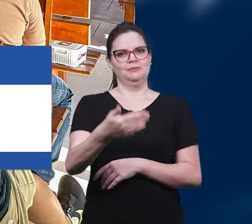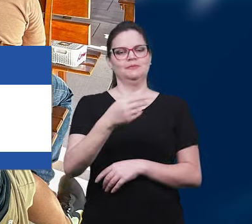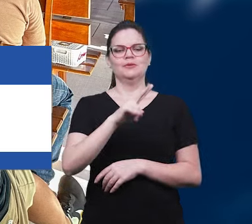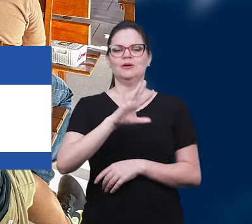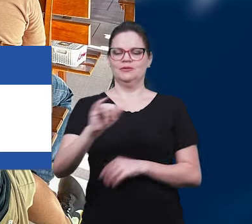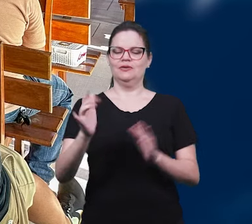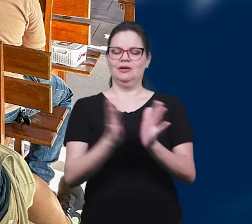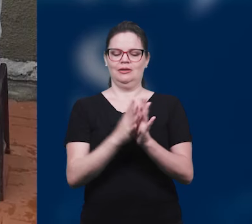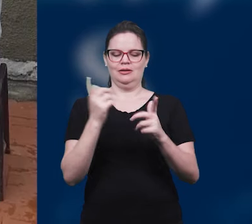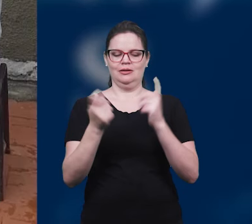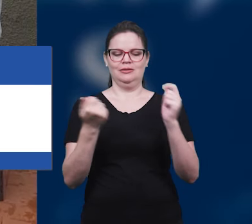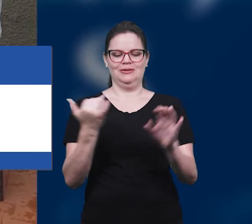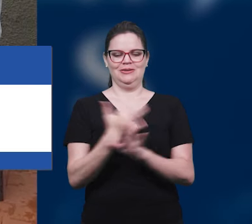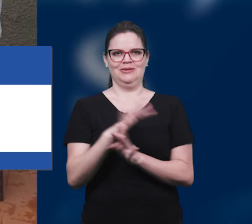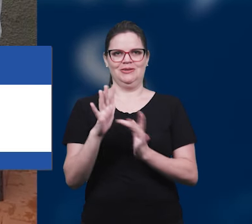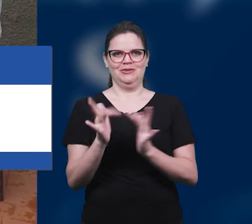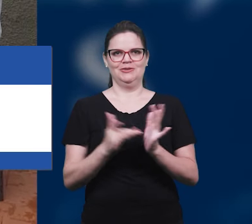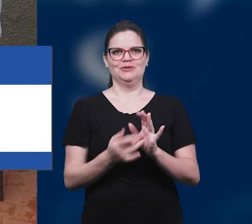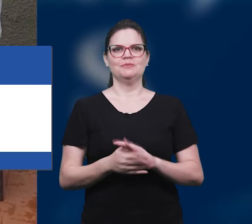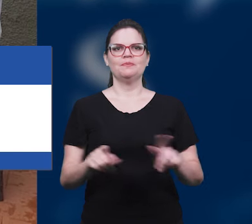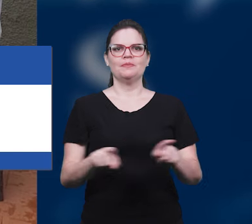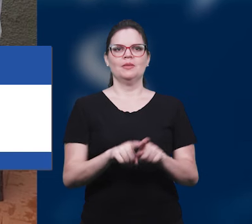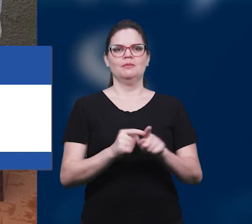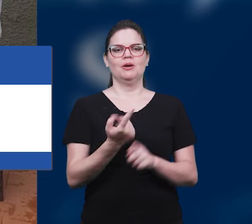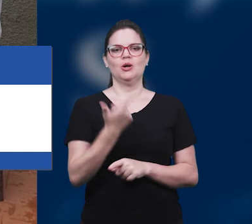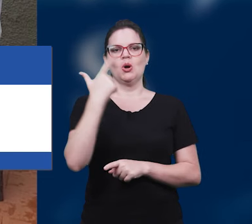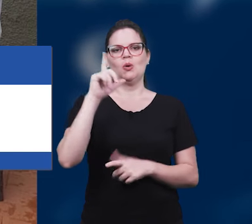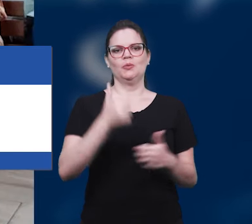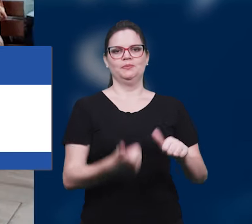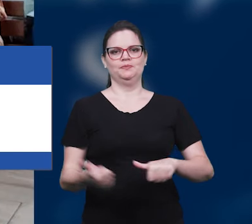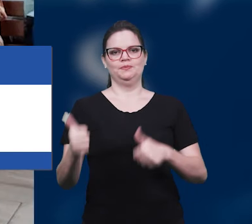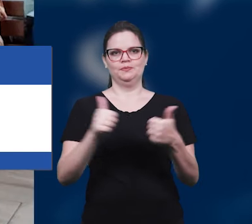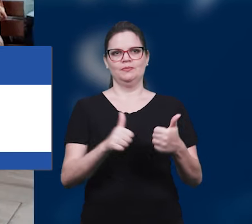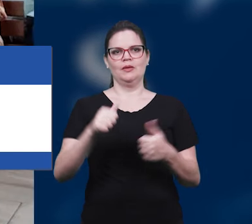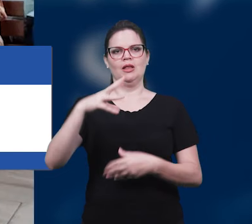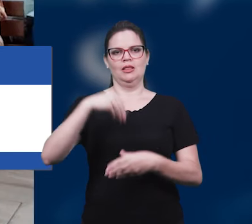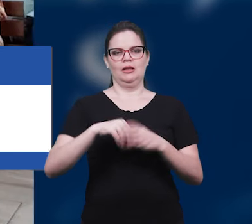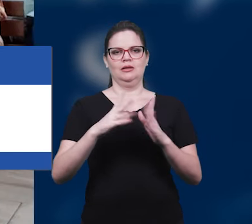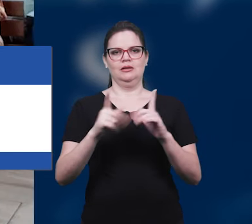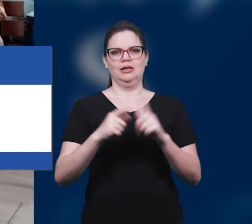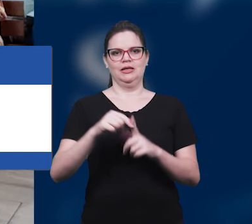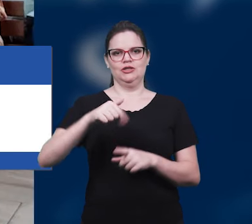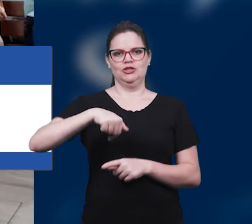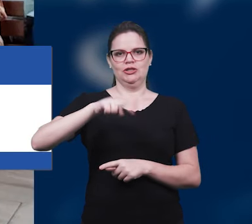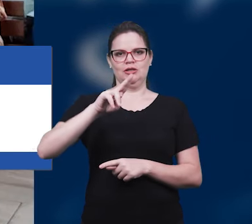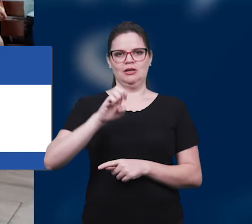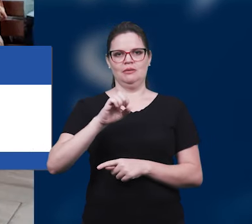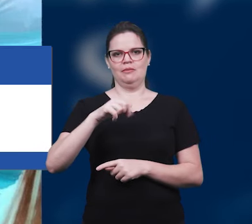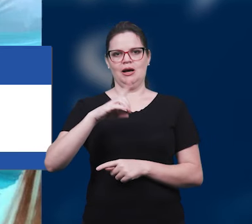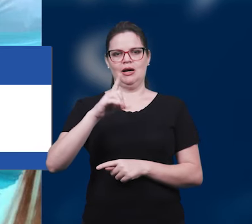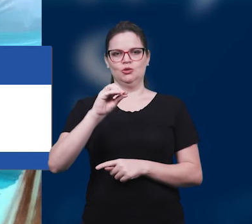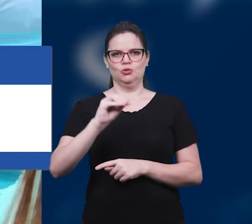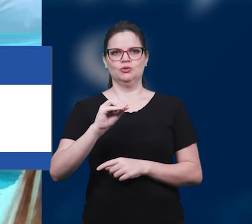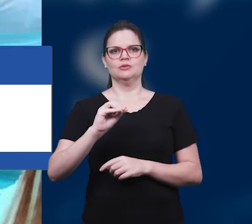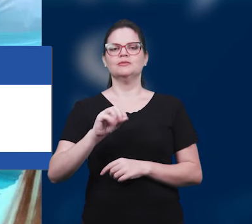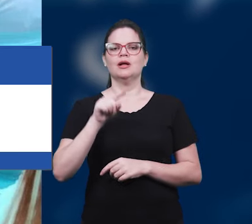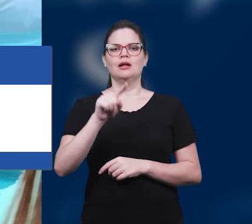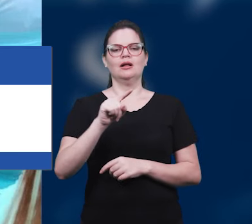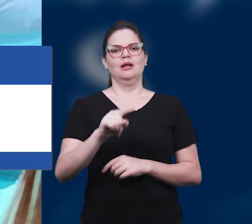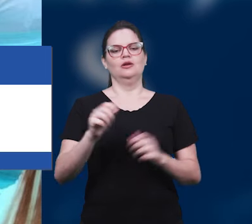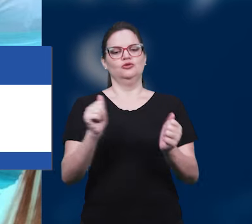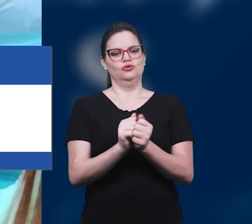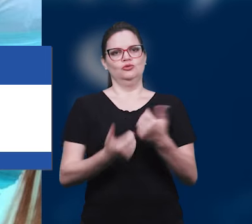glória a Jesus partimos agora para outro batismo realizado na iseme queimado e central com os irmãos da região de